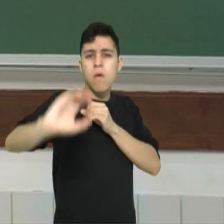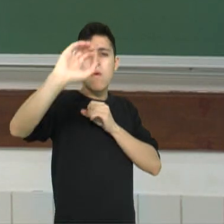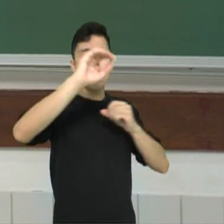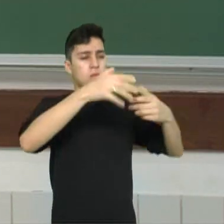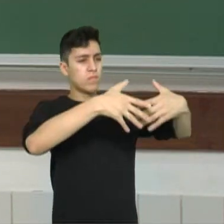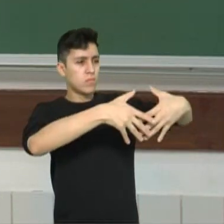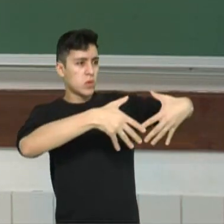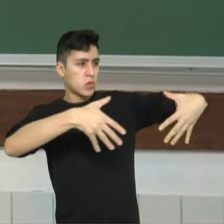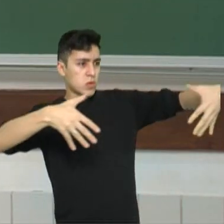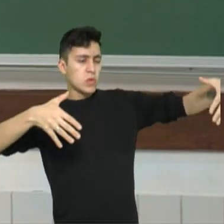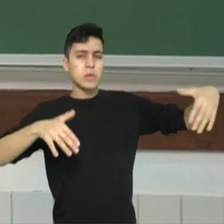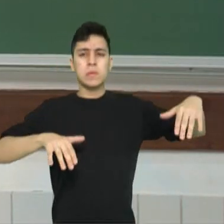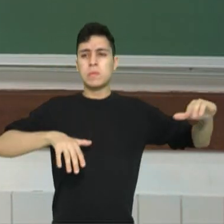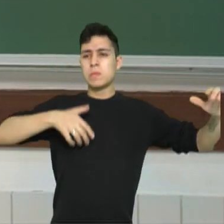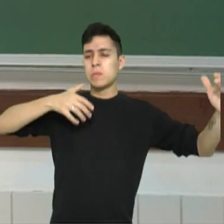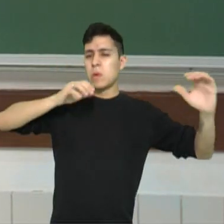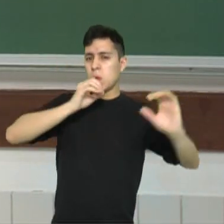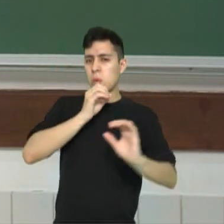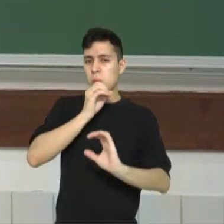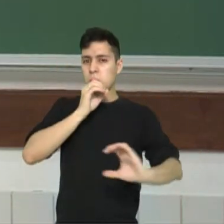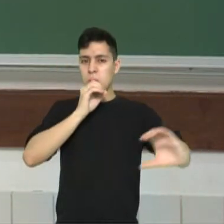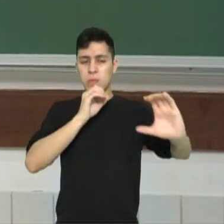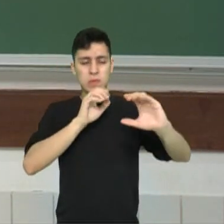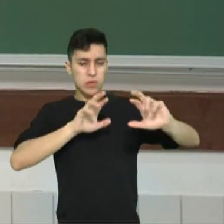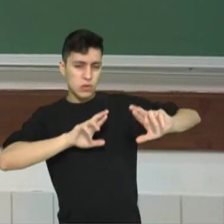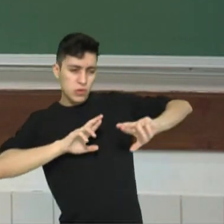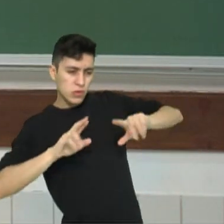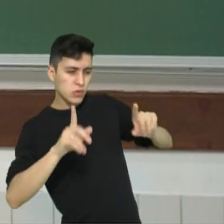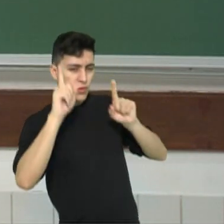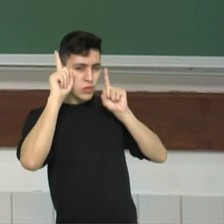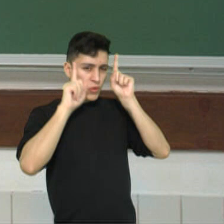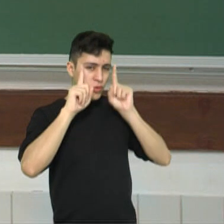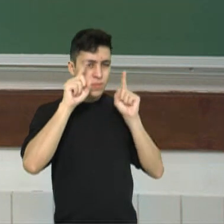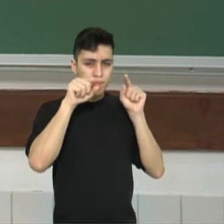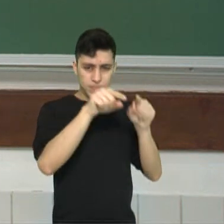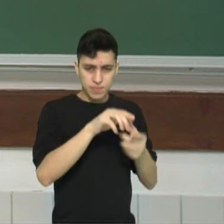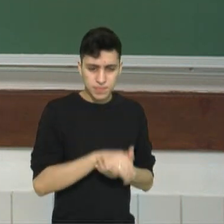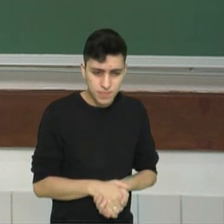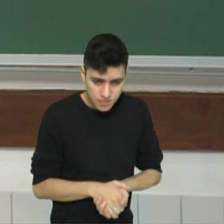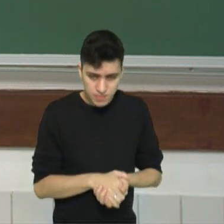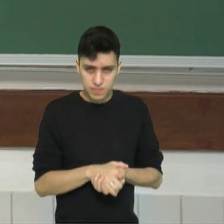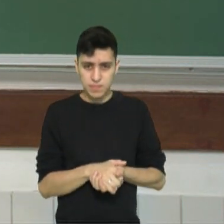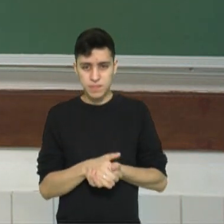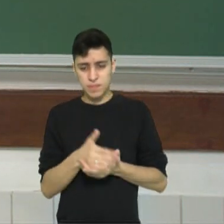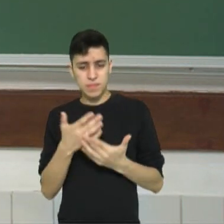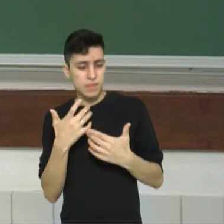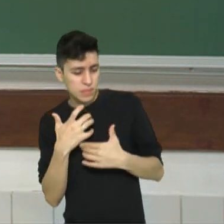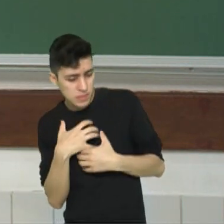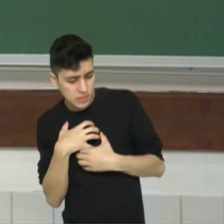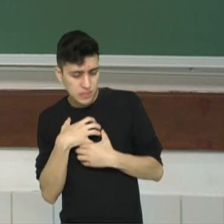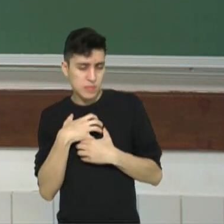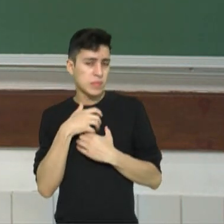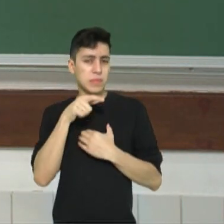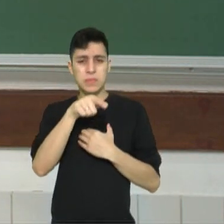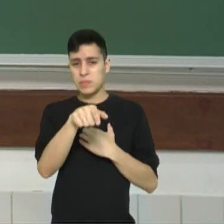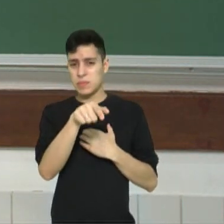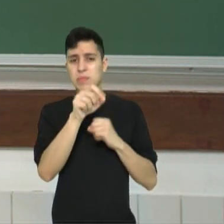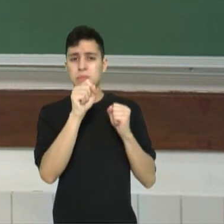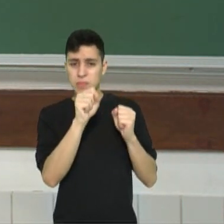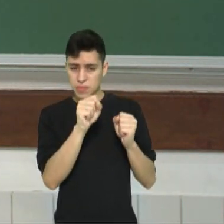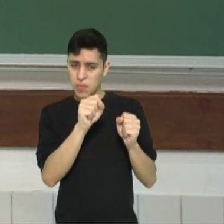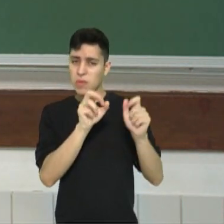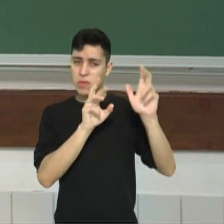as diferentes caracterizações. O estilo da mobilidade que você vai ter assim do instrumento, ele pode